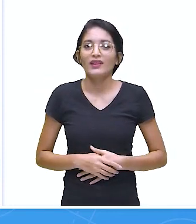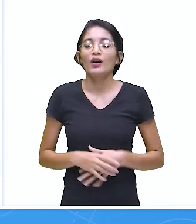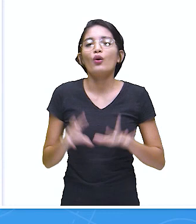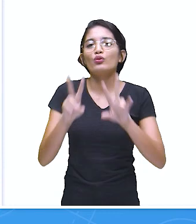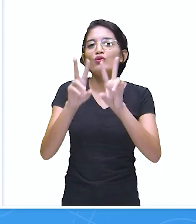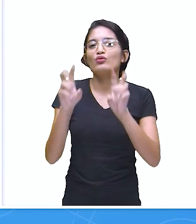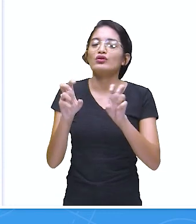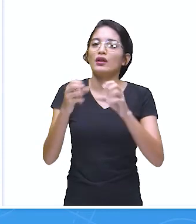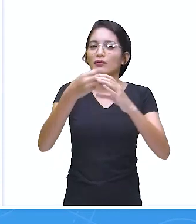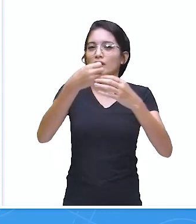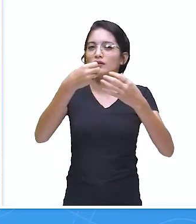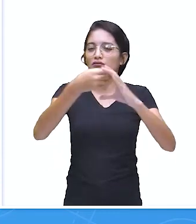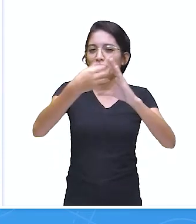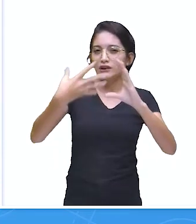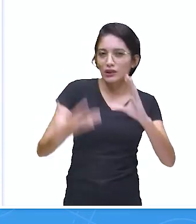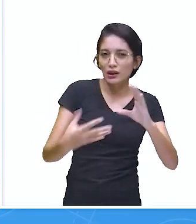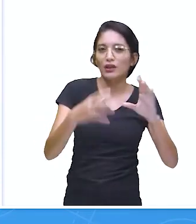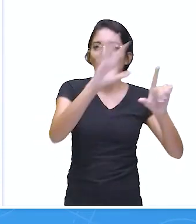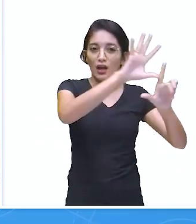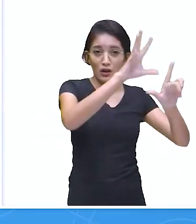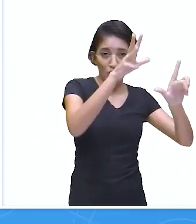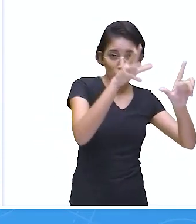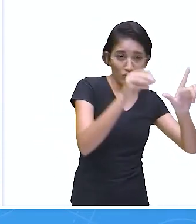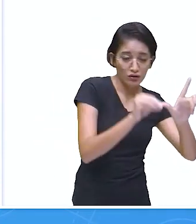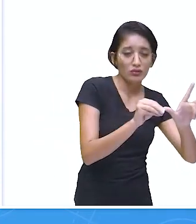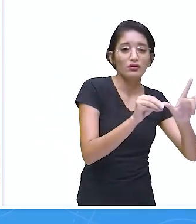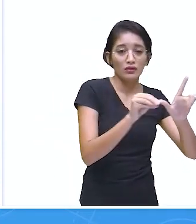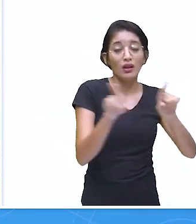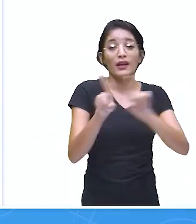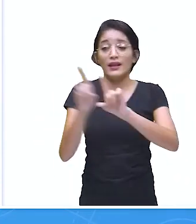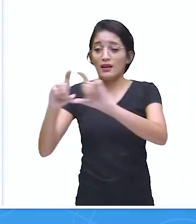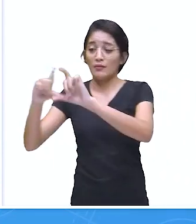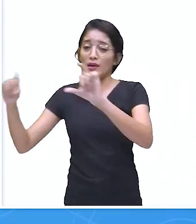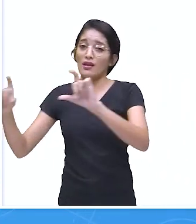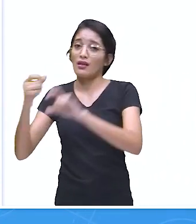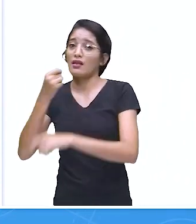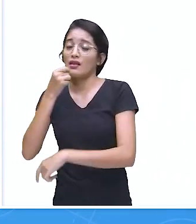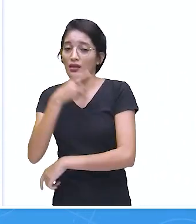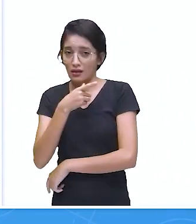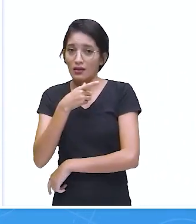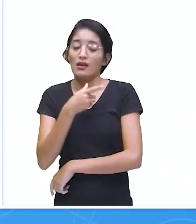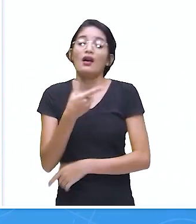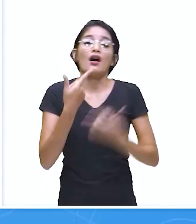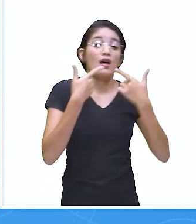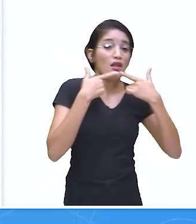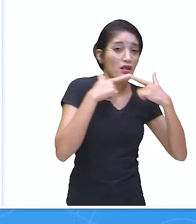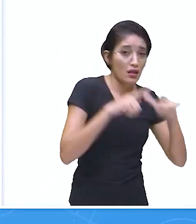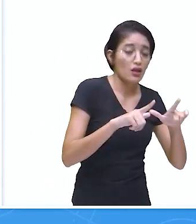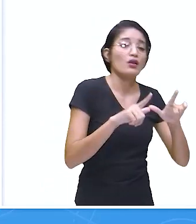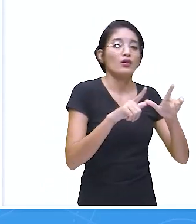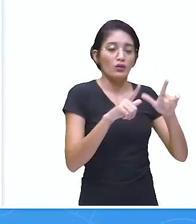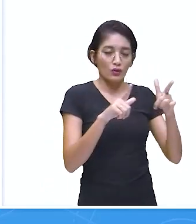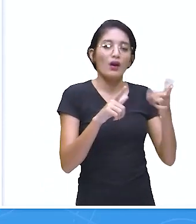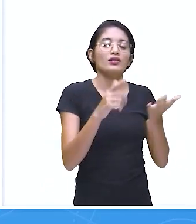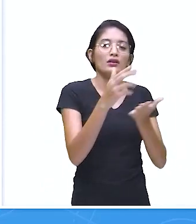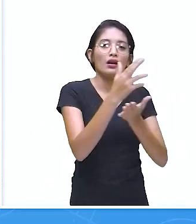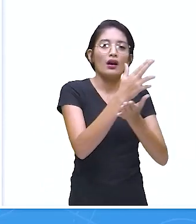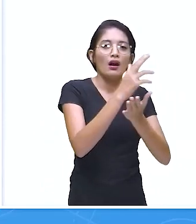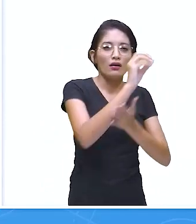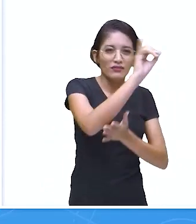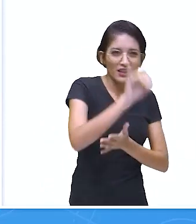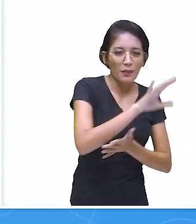aspectos da charge, aspectos do cartoon, linguagem verbal associada à linguagem não